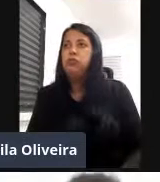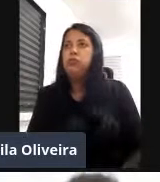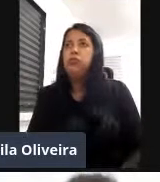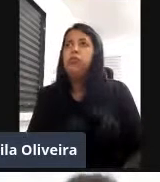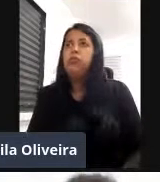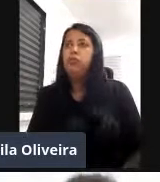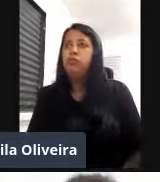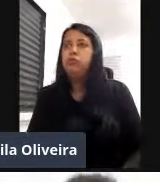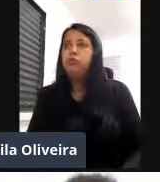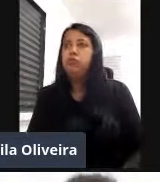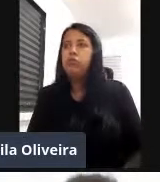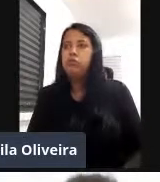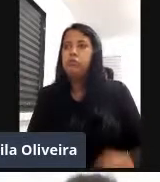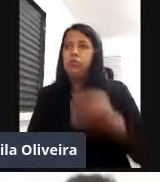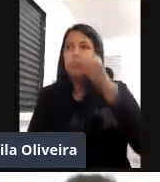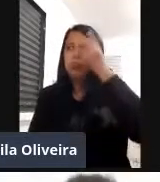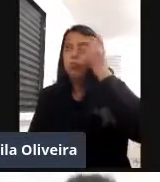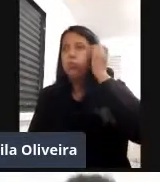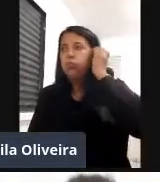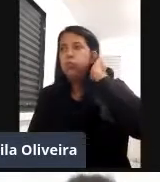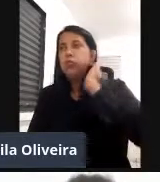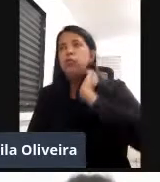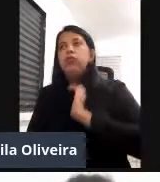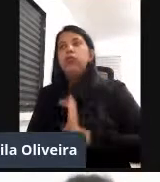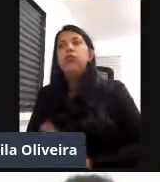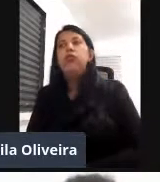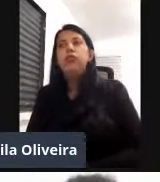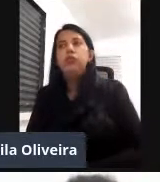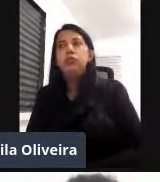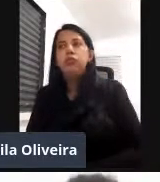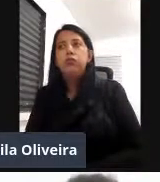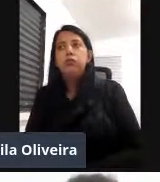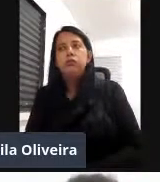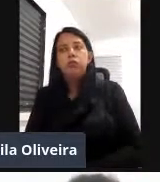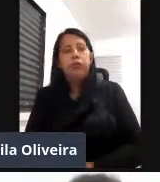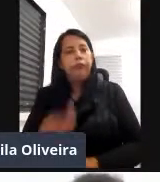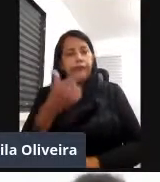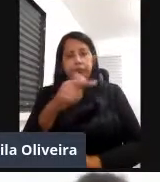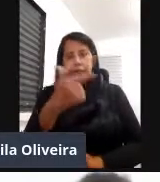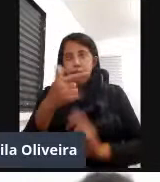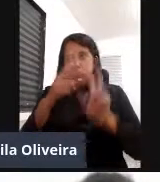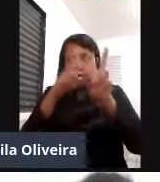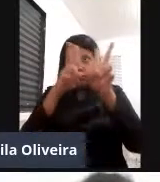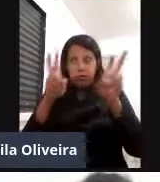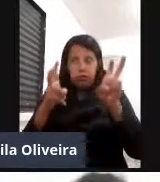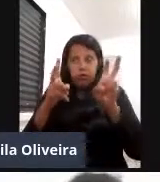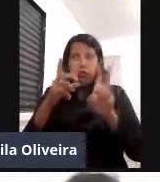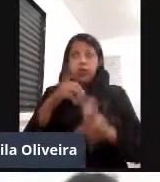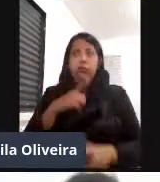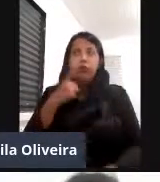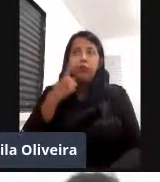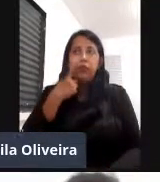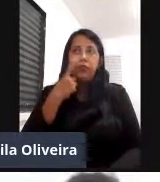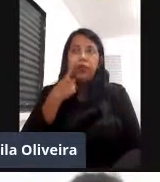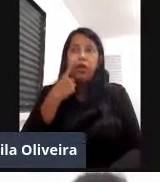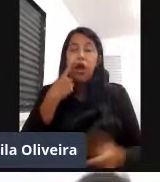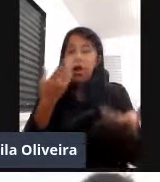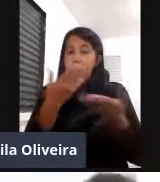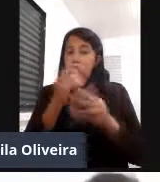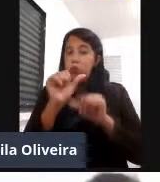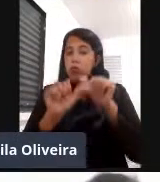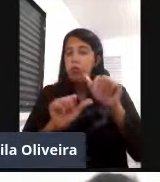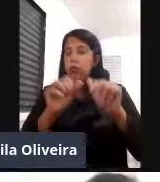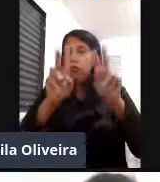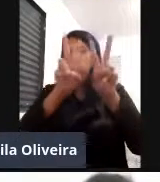resultados buscando desta forma, com AND sem aspas, certo? Aí agora a gente colocando as aspas,